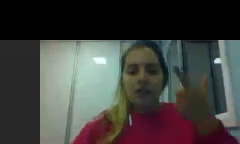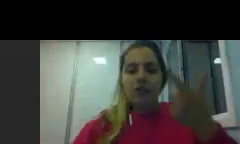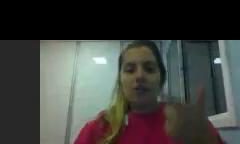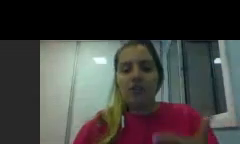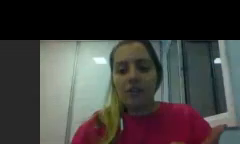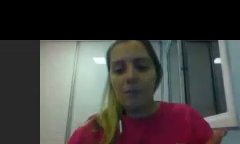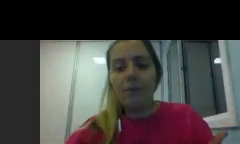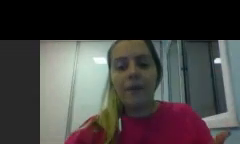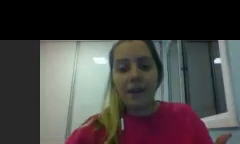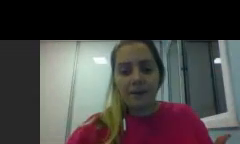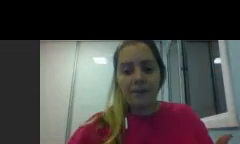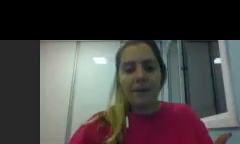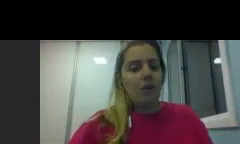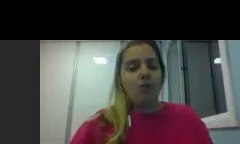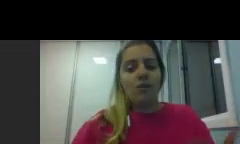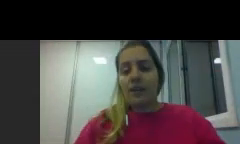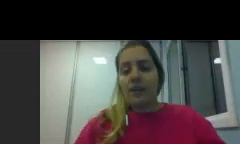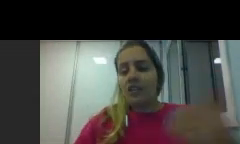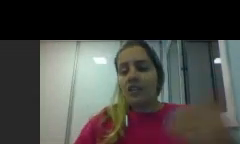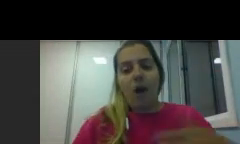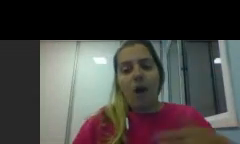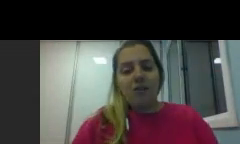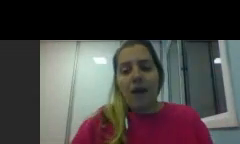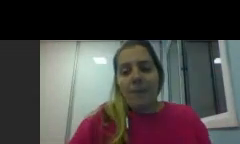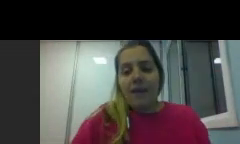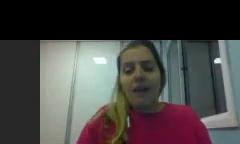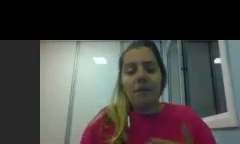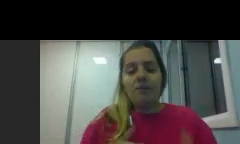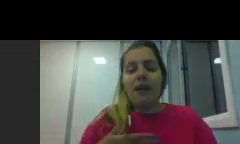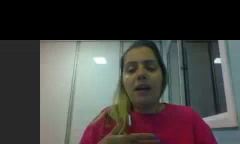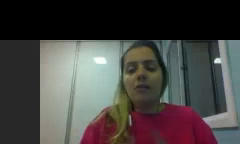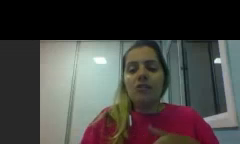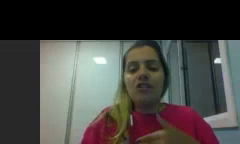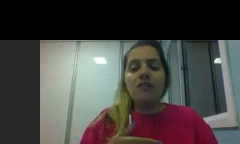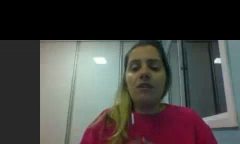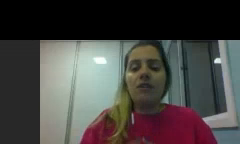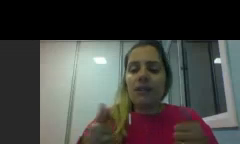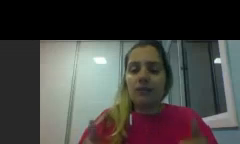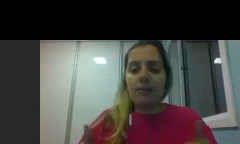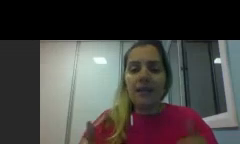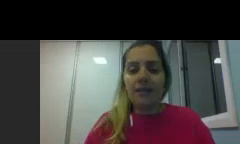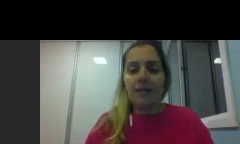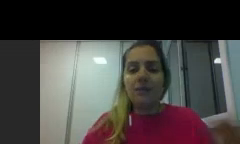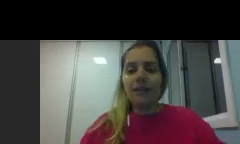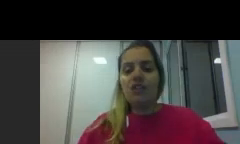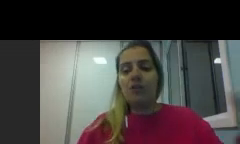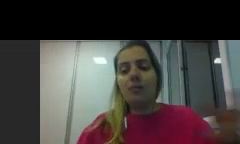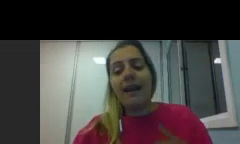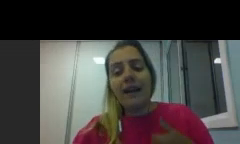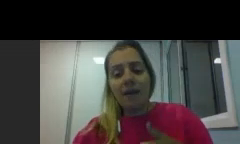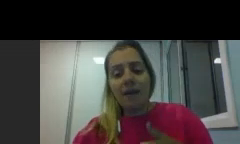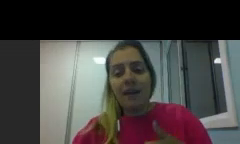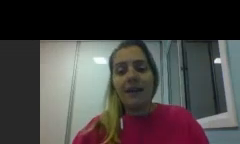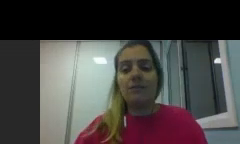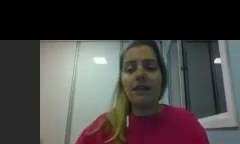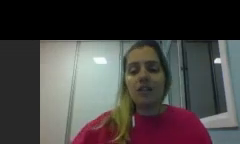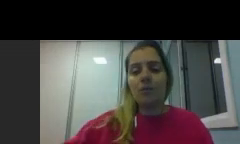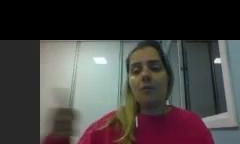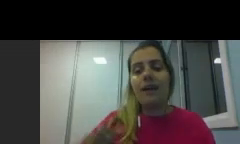A, aglutinogênio tipo B, o sangue tipo O pode doar para ele, porque não tem aglutinogênio nenhum, tá tudo beleza. O sangue tipo A,